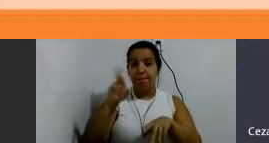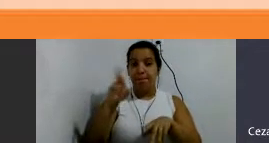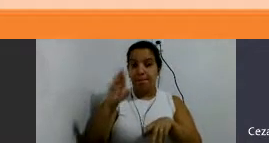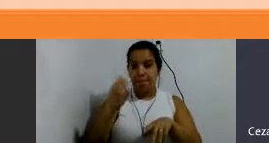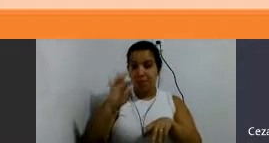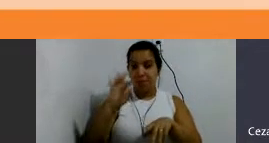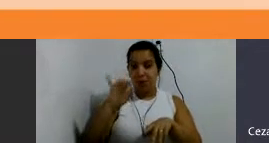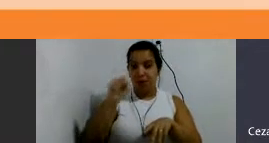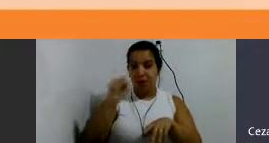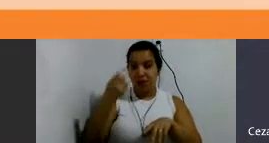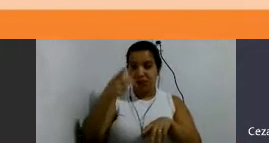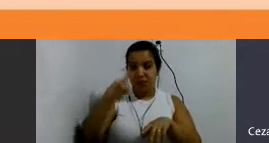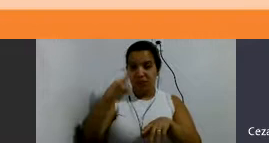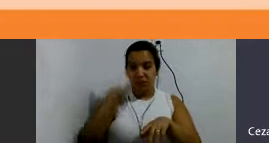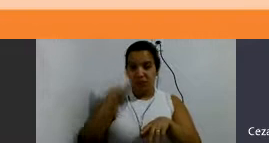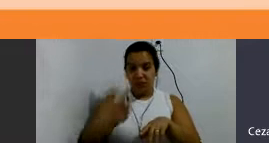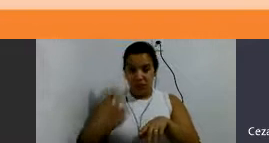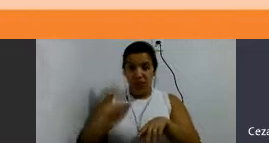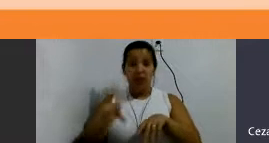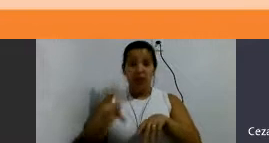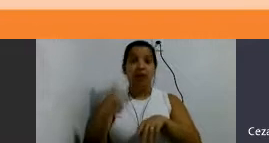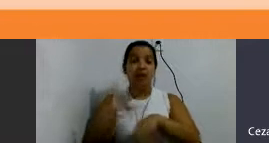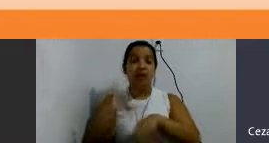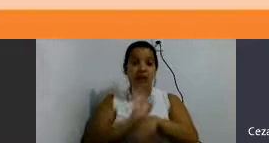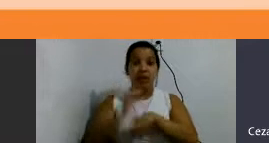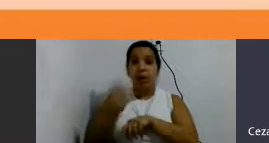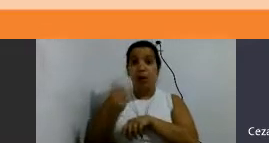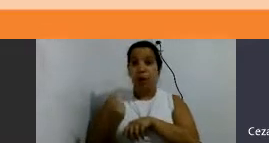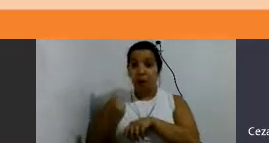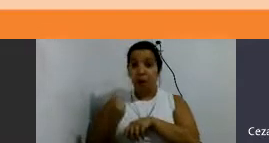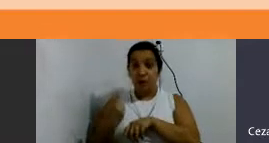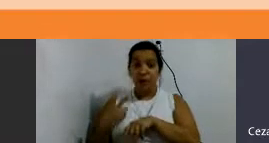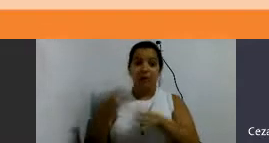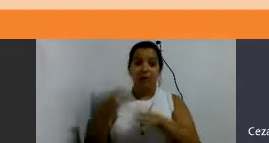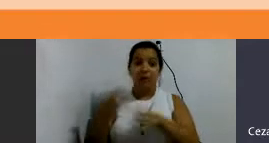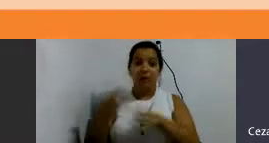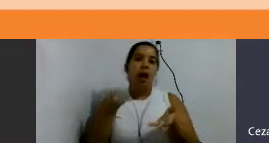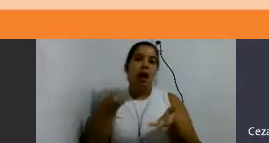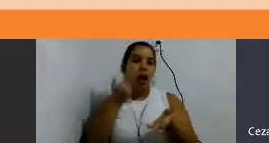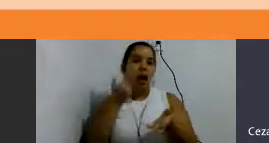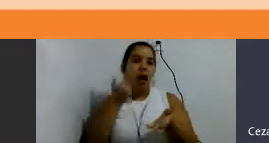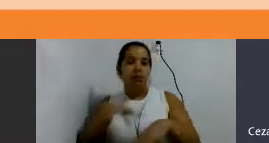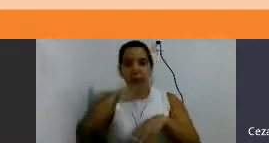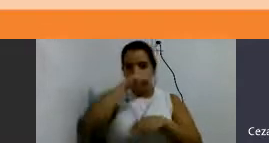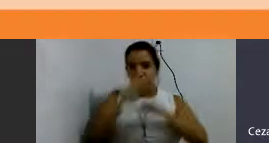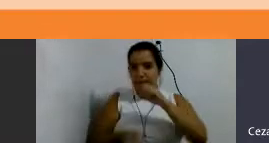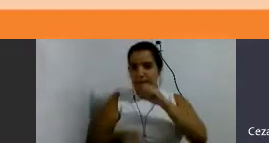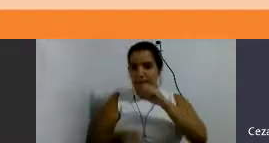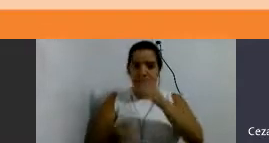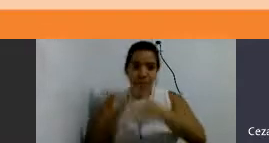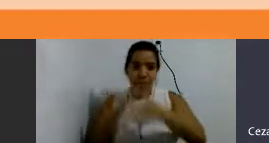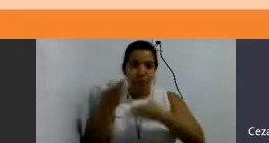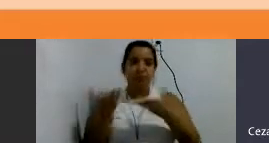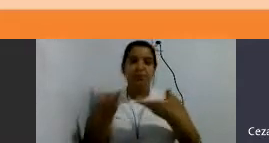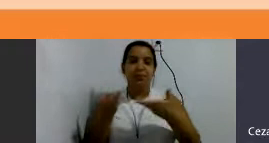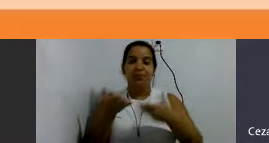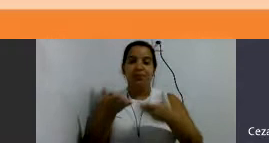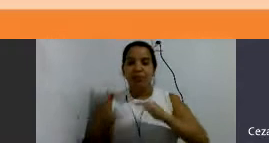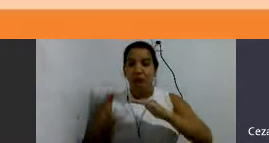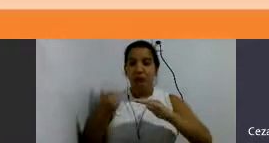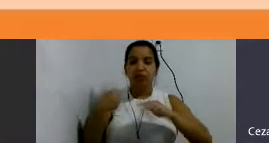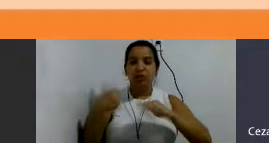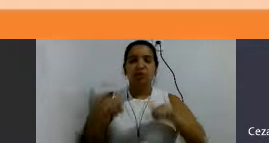unicelulares, mas são seres complexos, porque se alimentam, respiram, reproduzem, excretam e